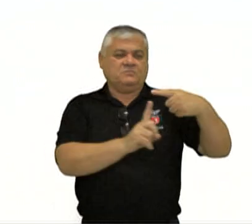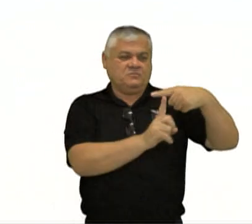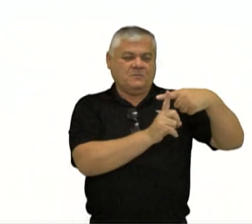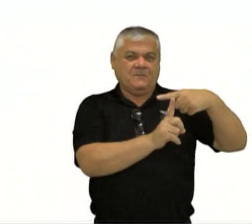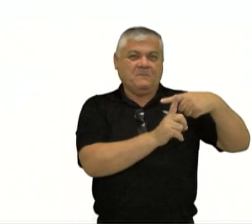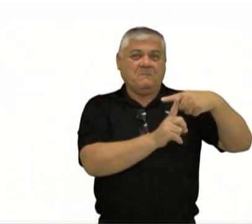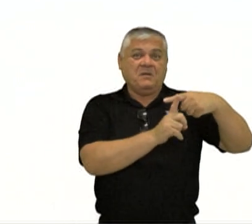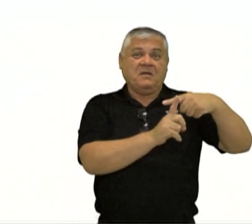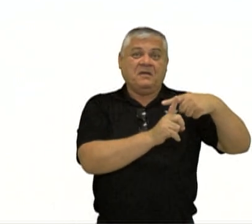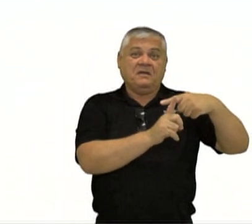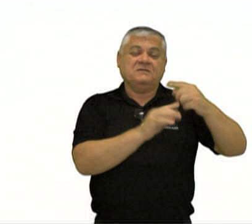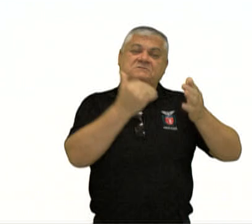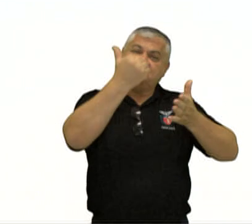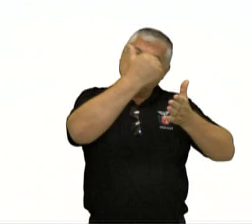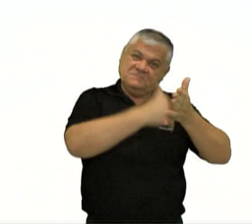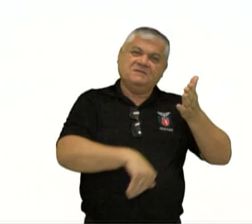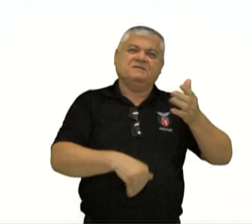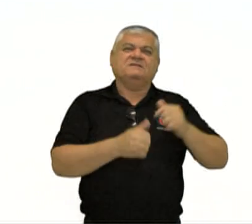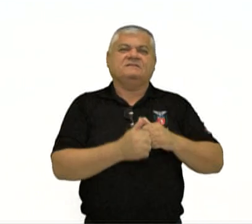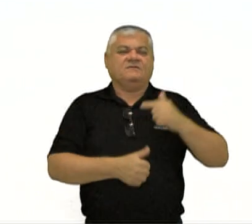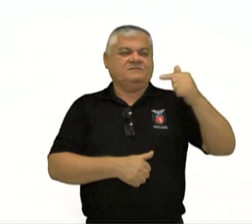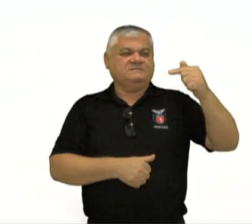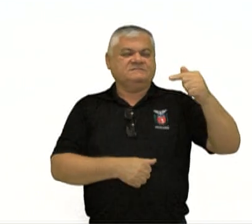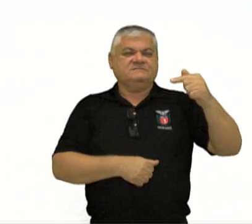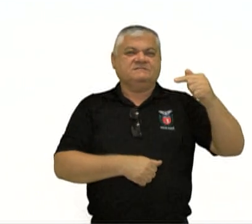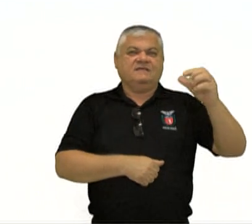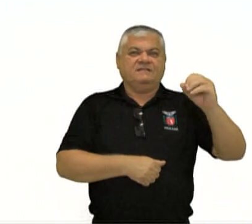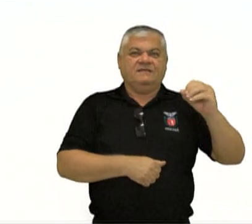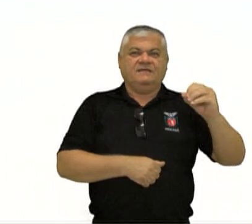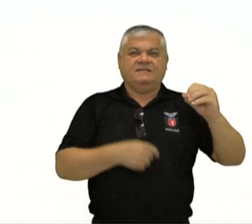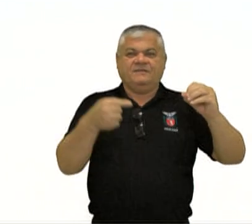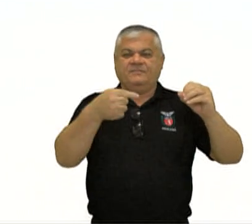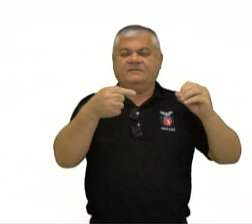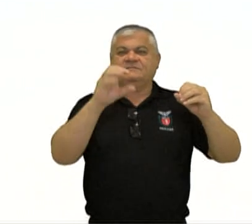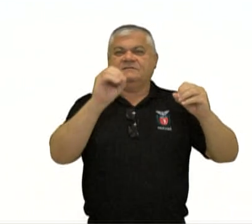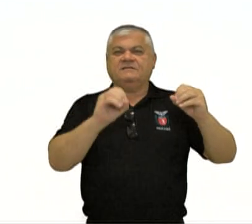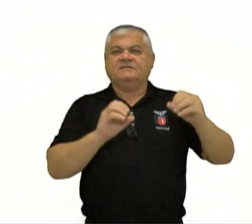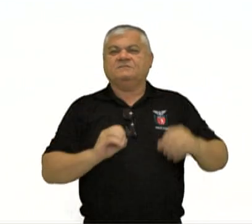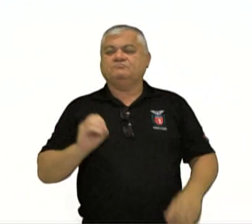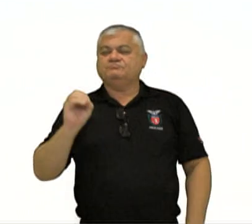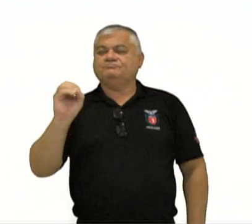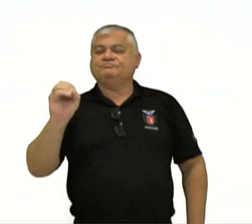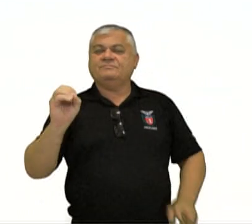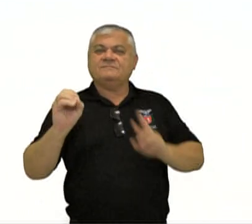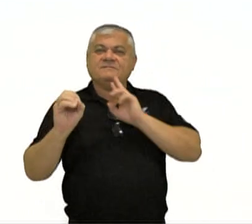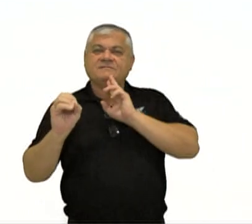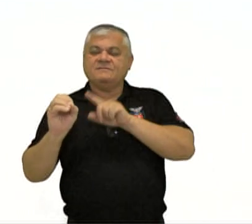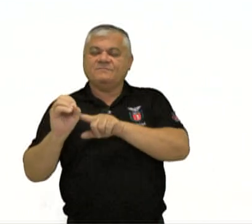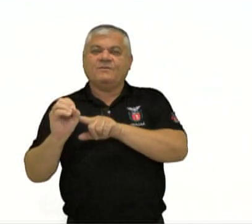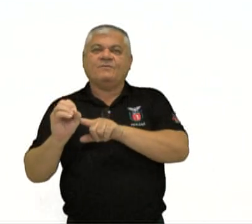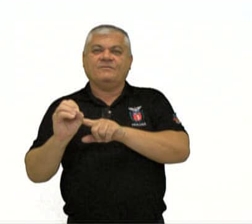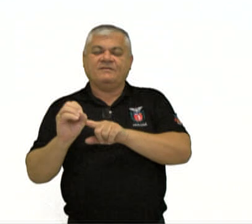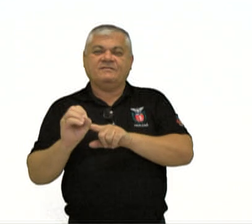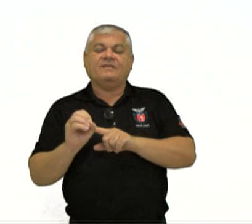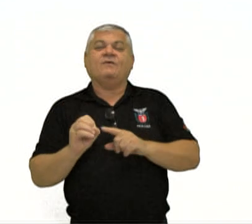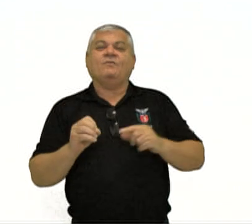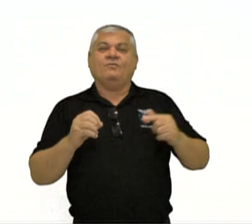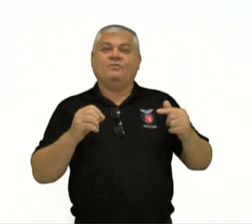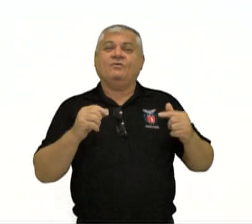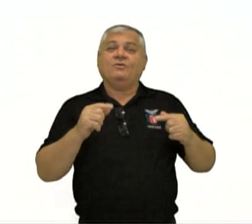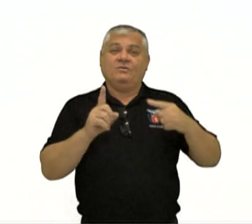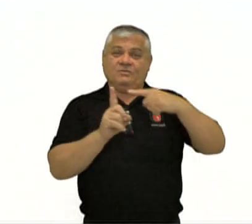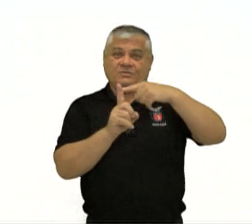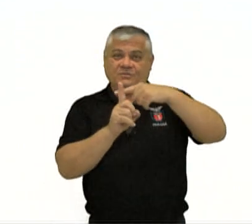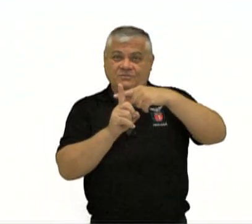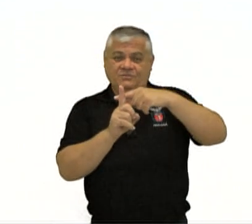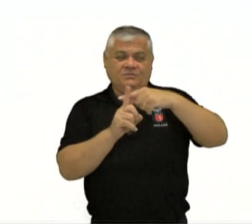sinal diferente, a gente vai diminuir. Mais 70 com menos 70 é zero. Então, números opostos, quando você soma